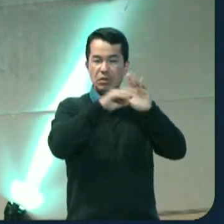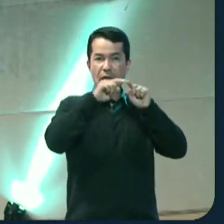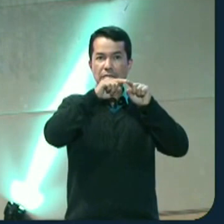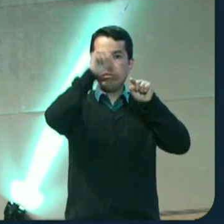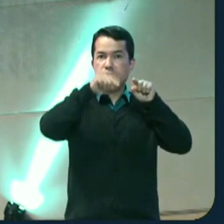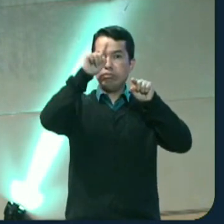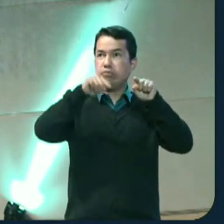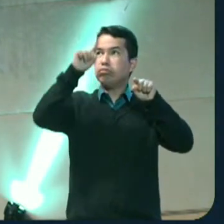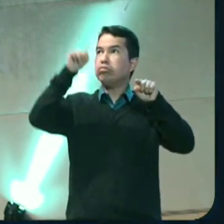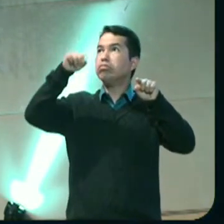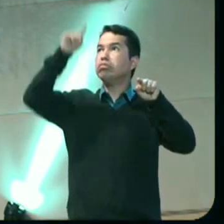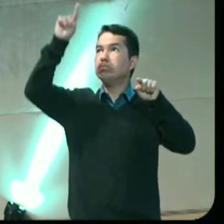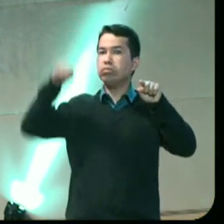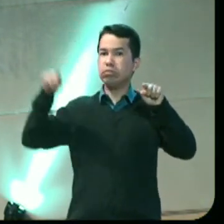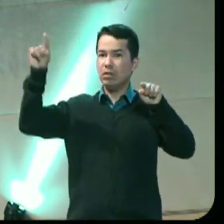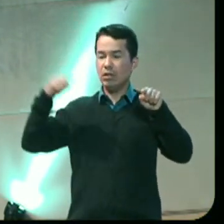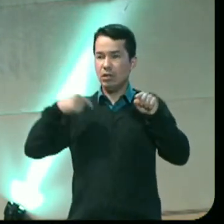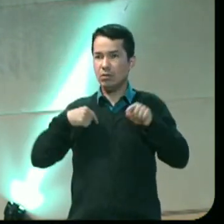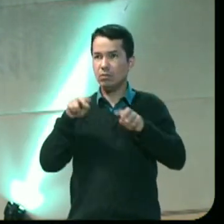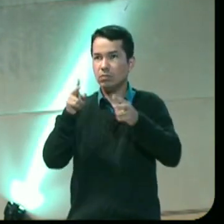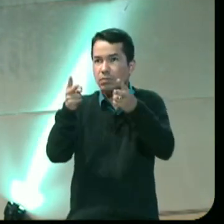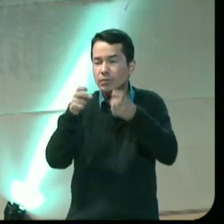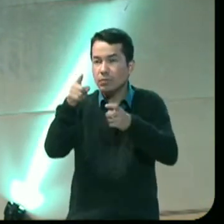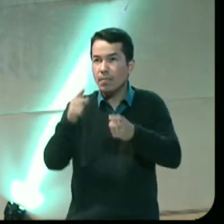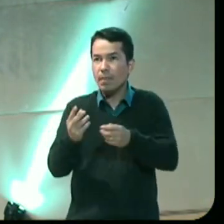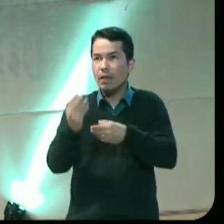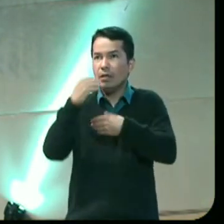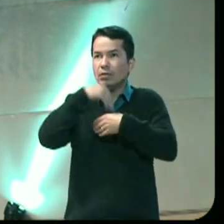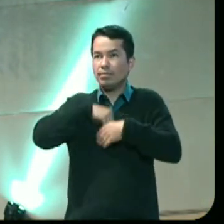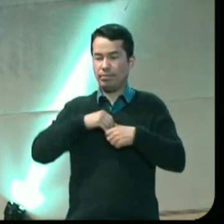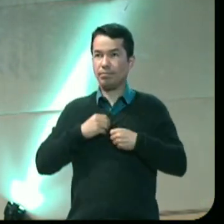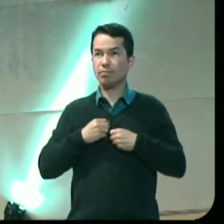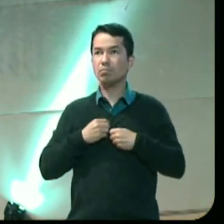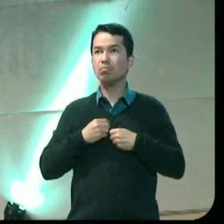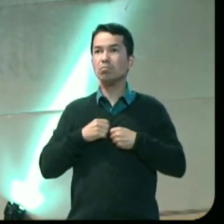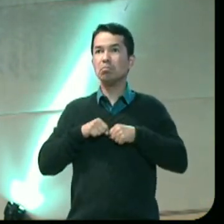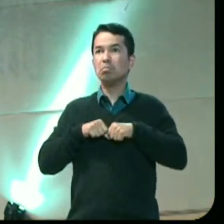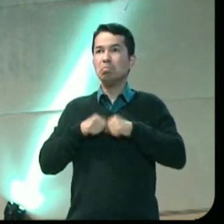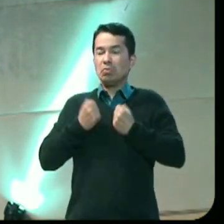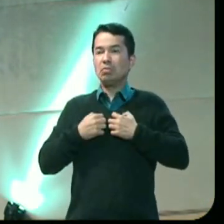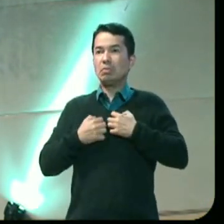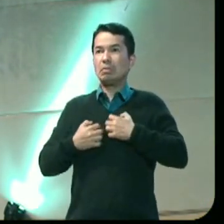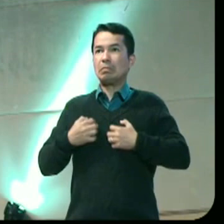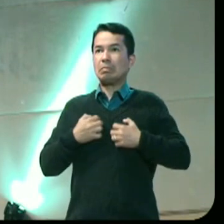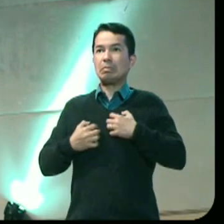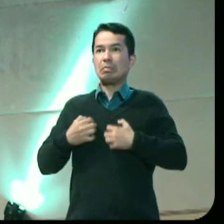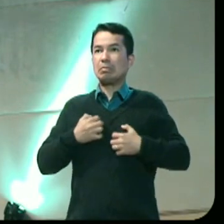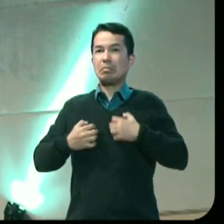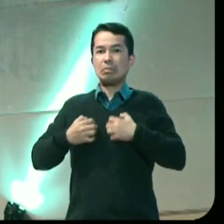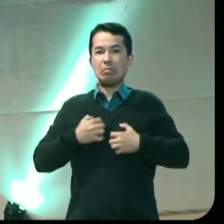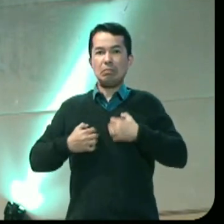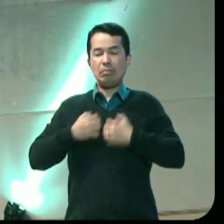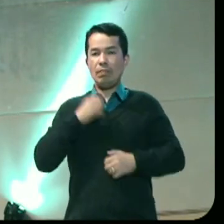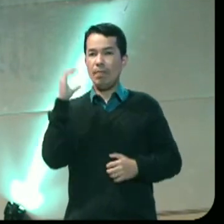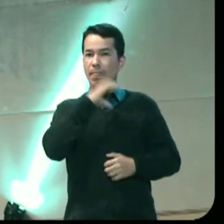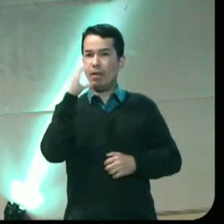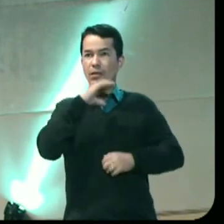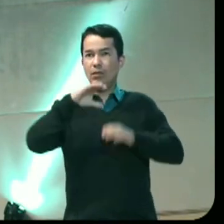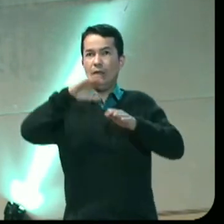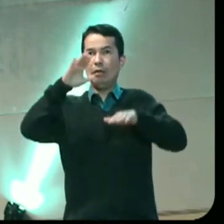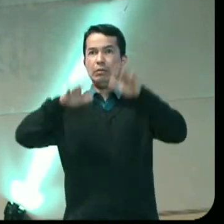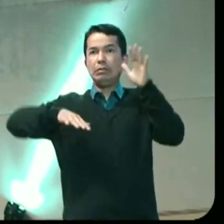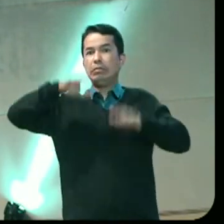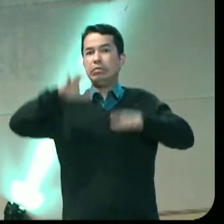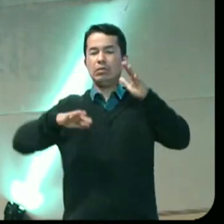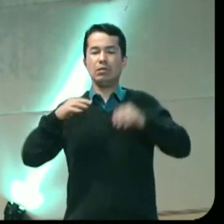ficou revolto no meu coração. Eu quero te dizer que as ondas começaram a bater mais forte e de repente eu dei mais